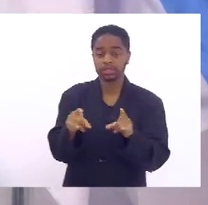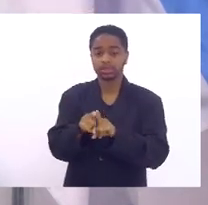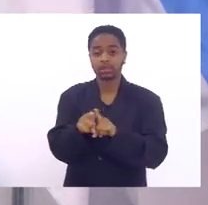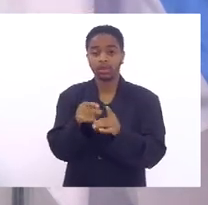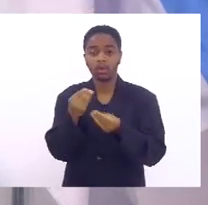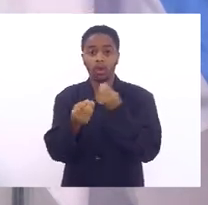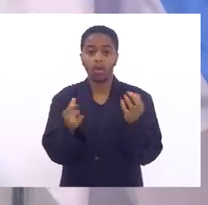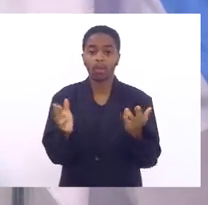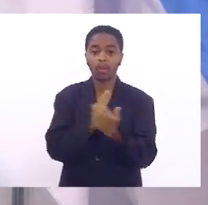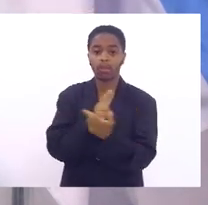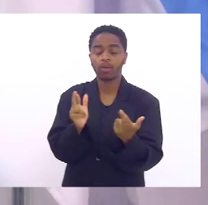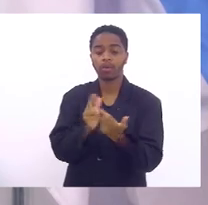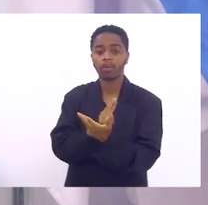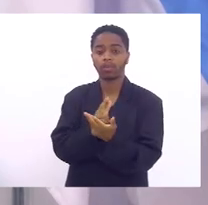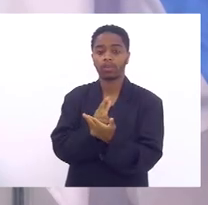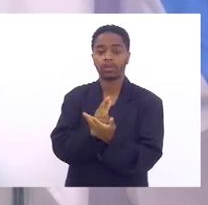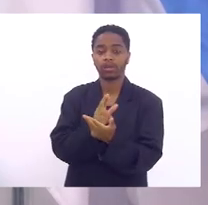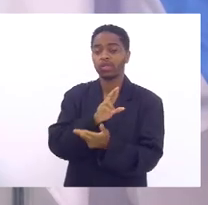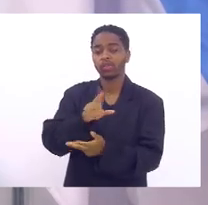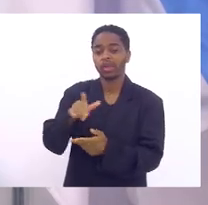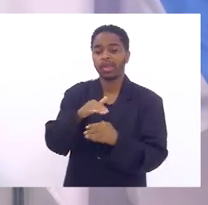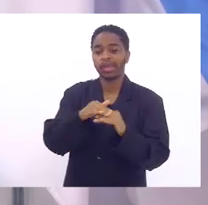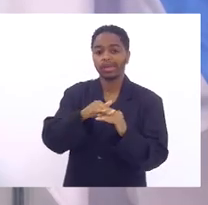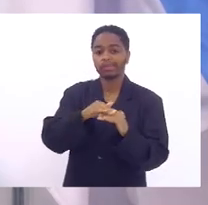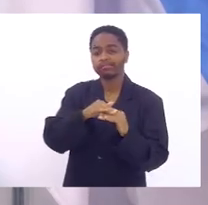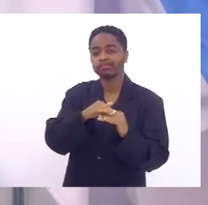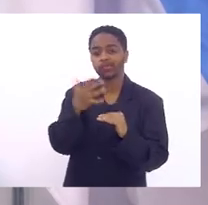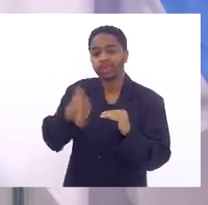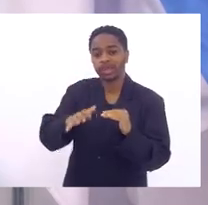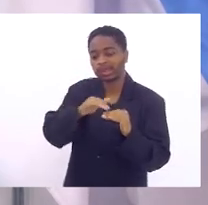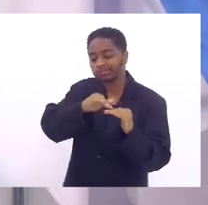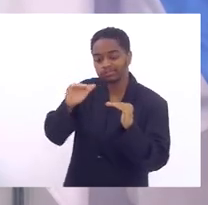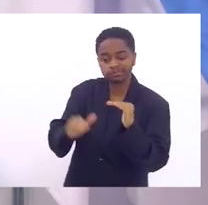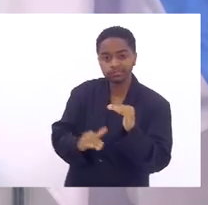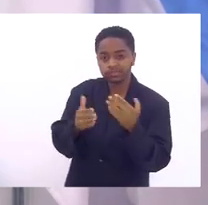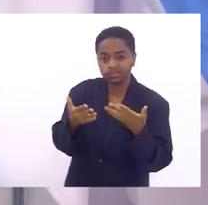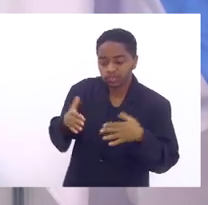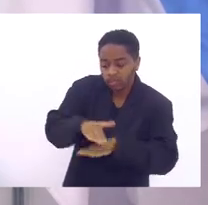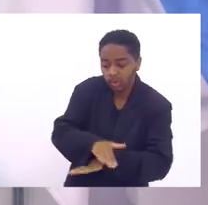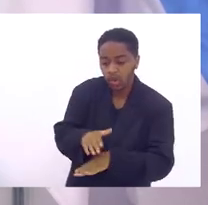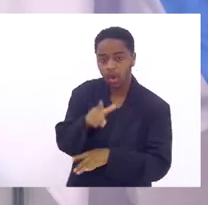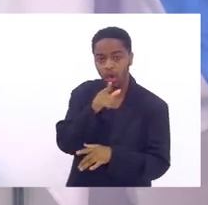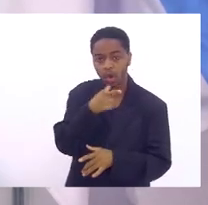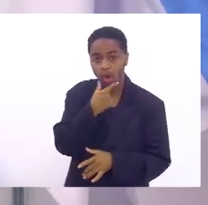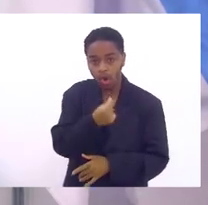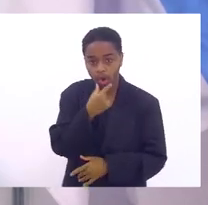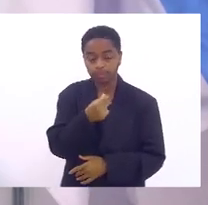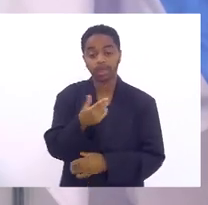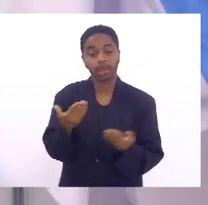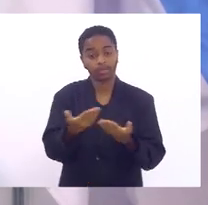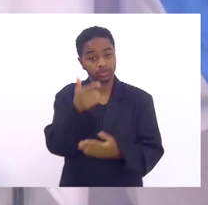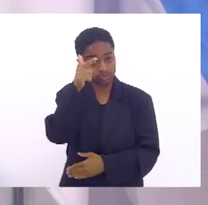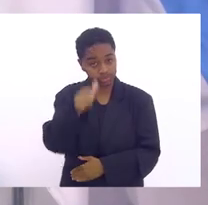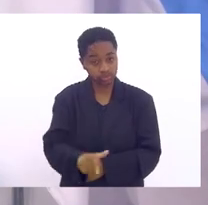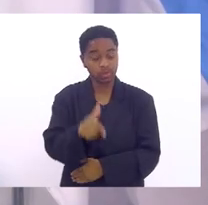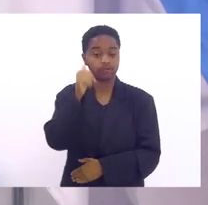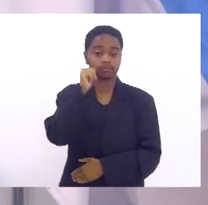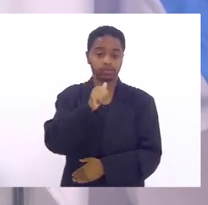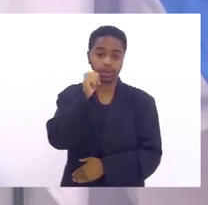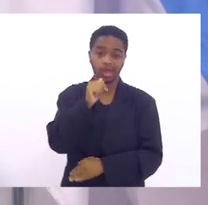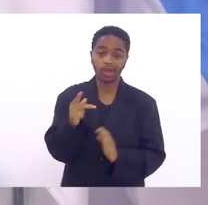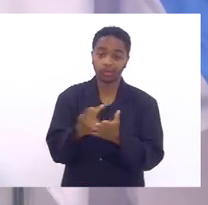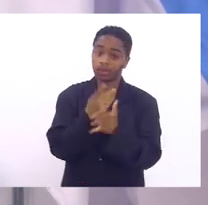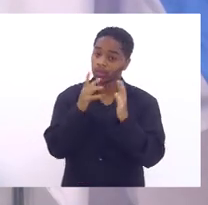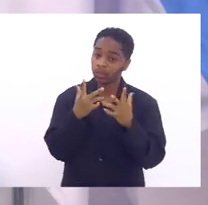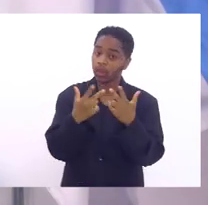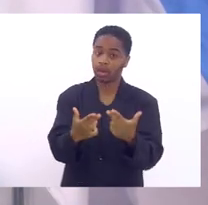relação de não se submeter aos homens hoje de novo as nossas mulheres são colocadas numa